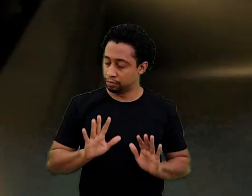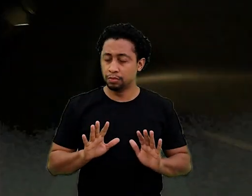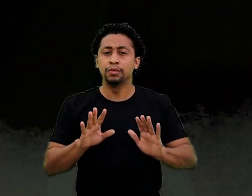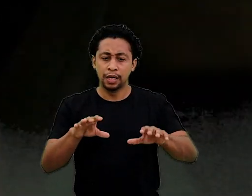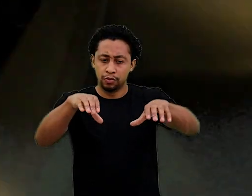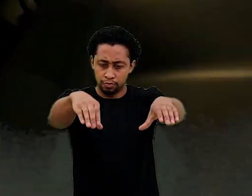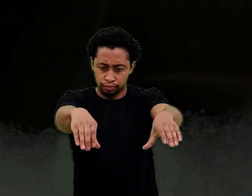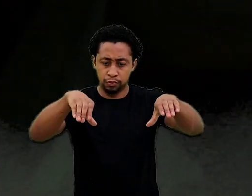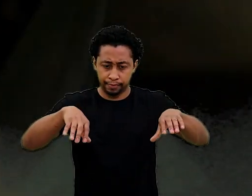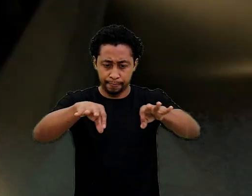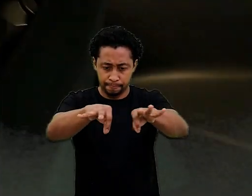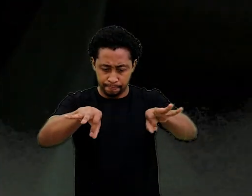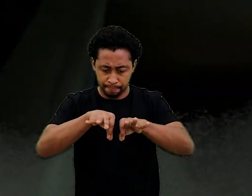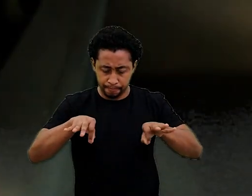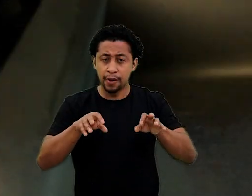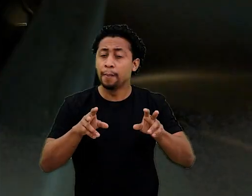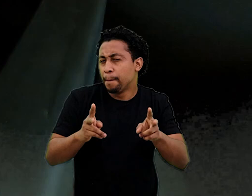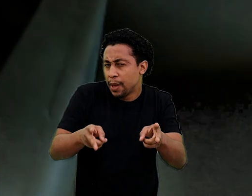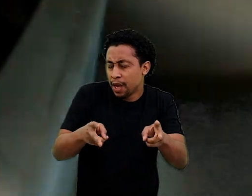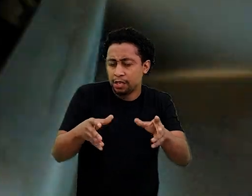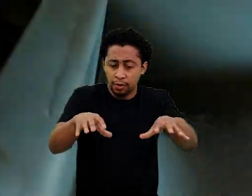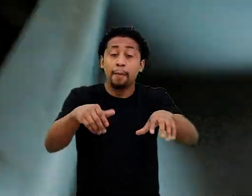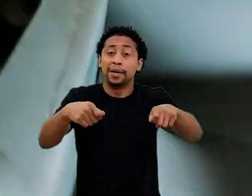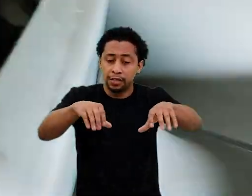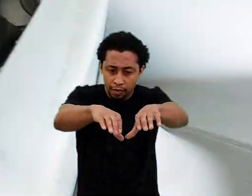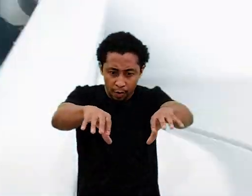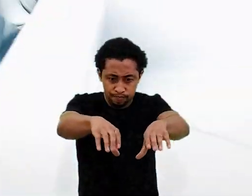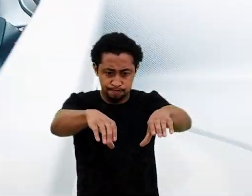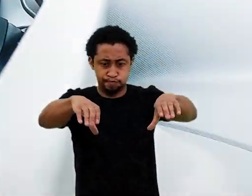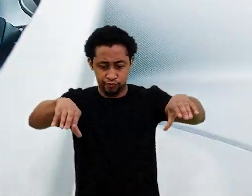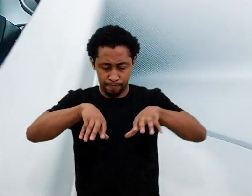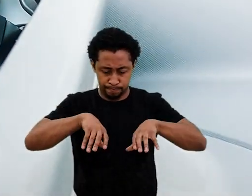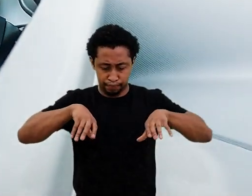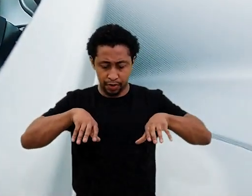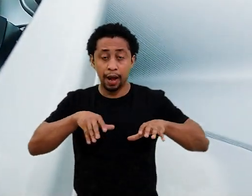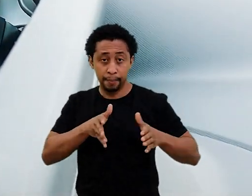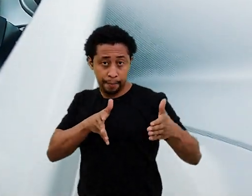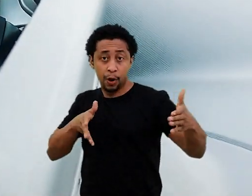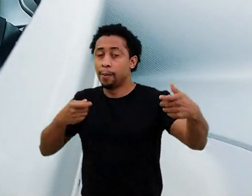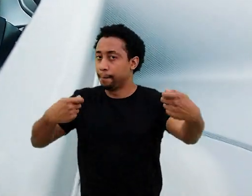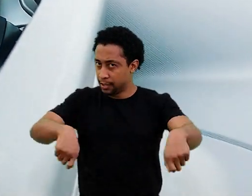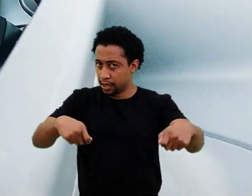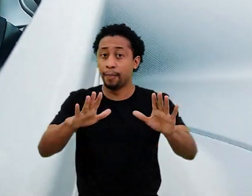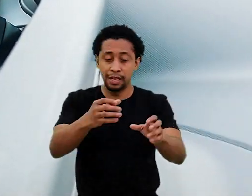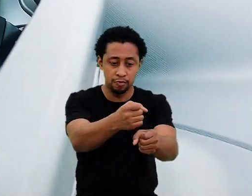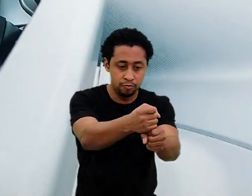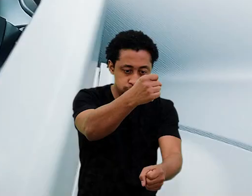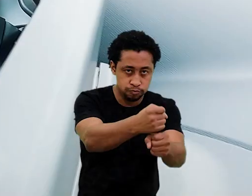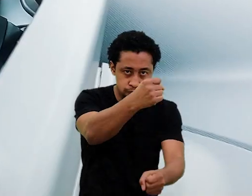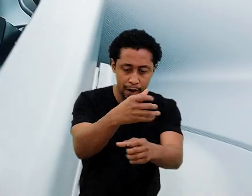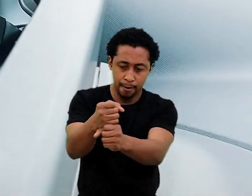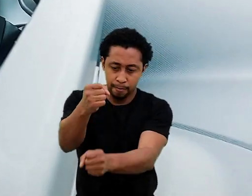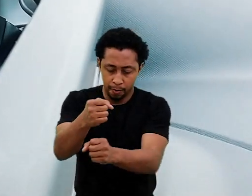veículo. Para esse Porsche seria muito interessante ele ter um entre-eixo maior, mas toda a parte de montagem de suspensão, quadro de suspensão